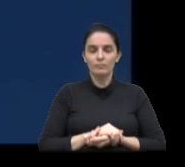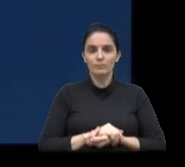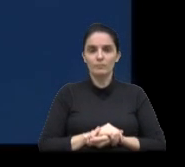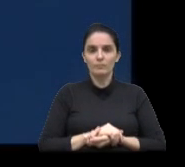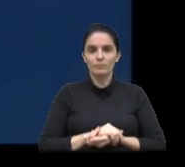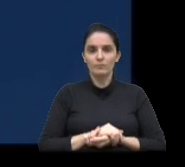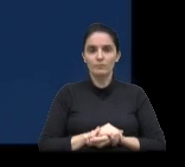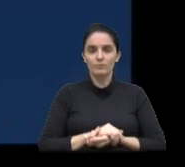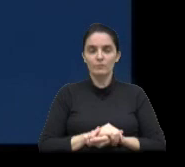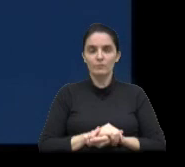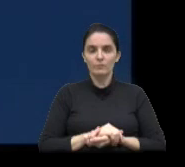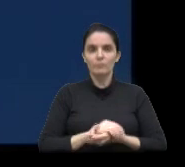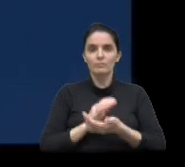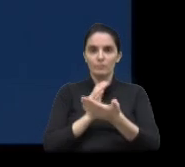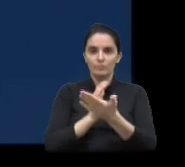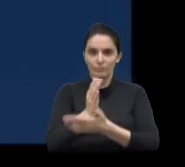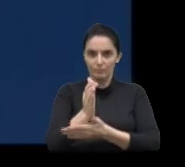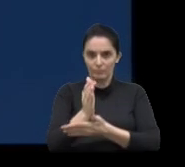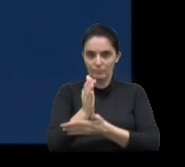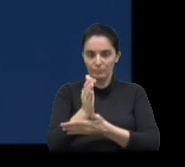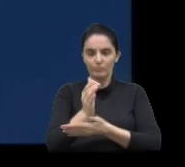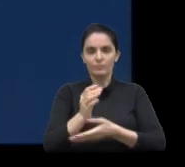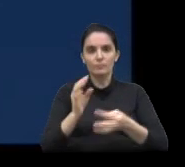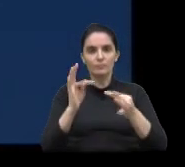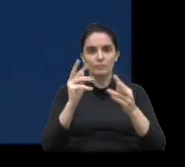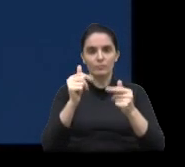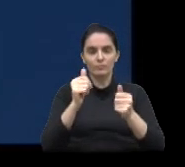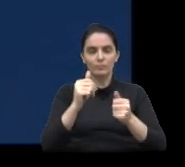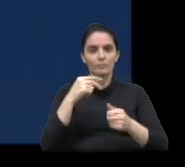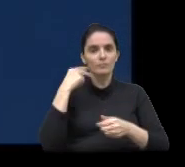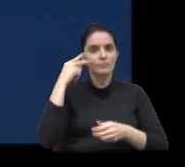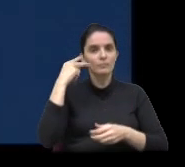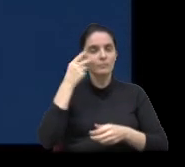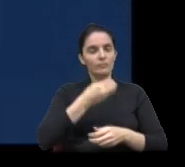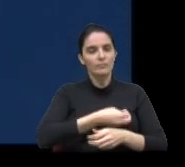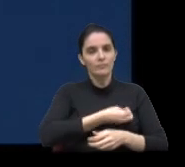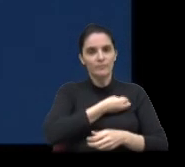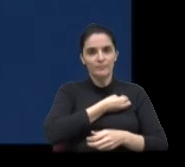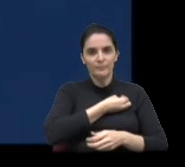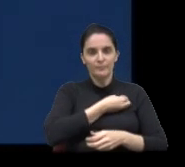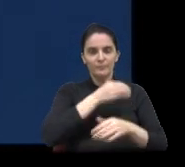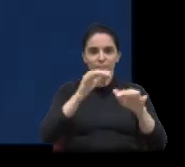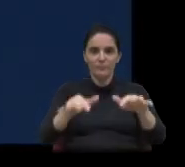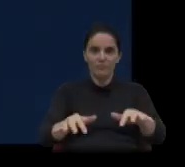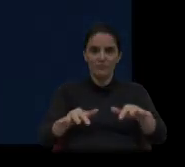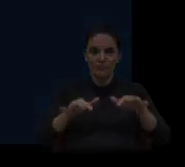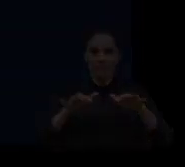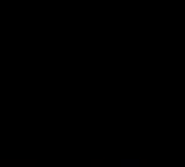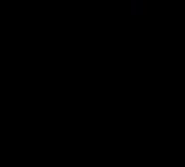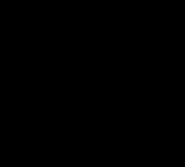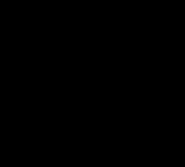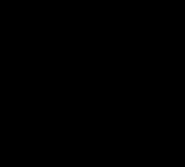A moção 52 foi aprovada por todos os vereadores presentes no plenário.